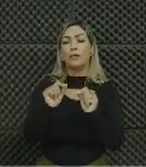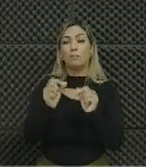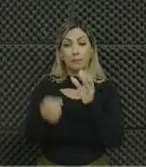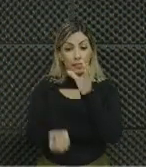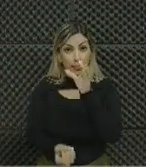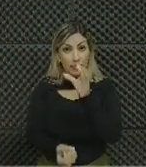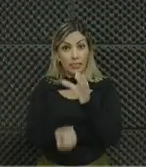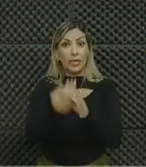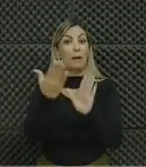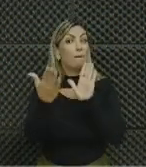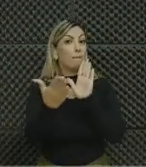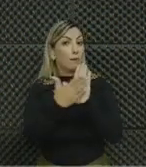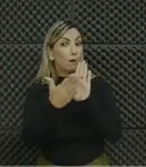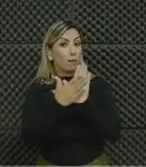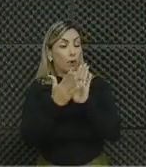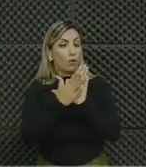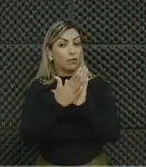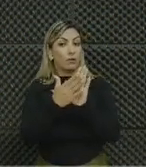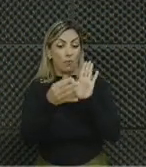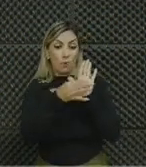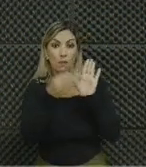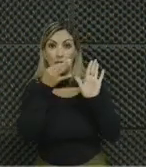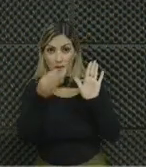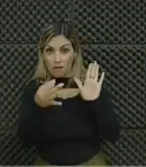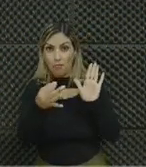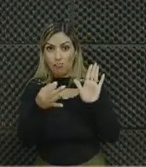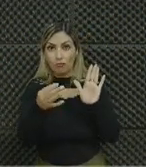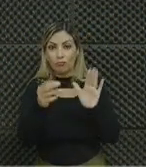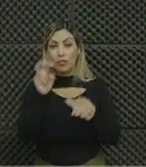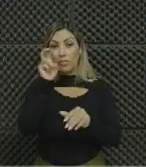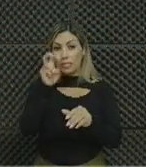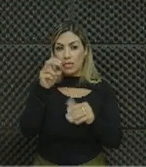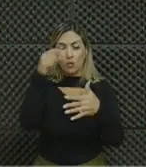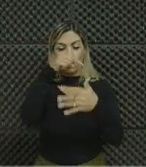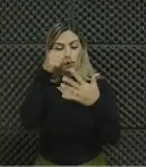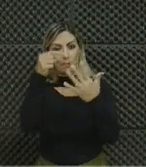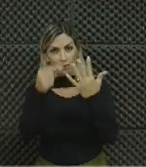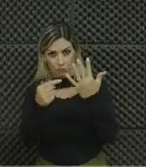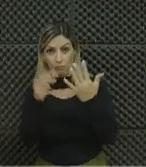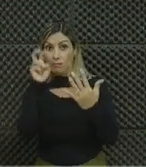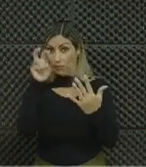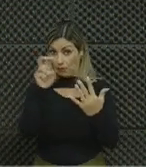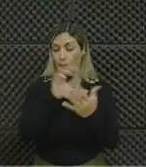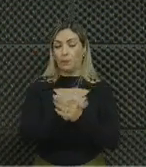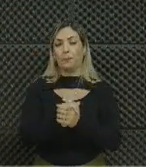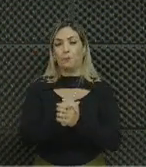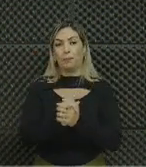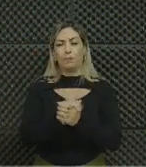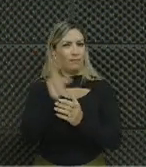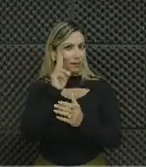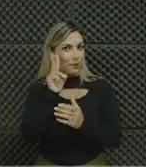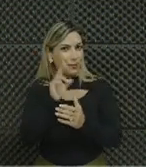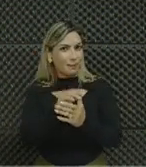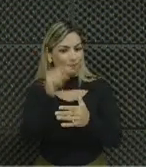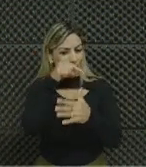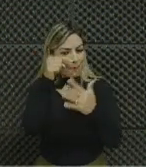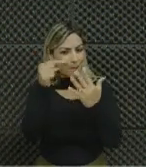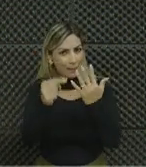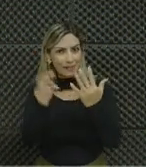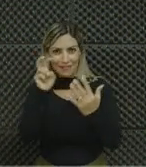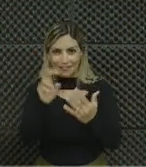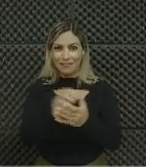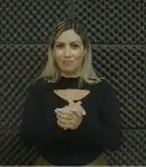criar nossa proposta de intervenção com 5 elementos. Lembrou aí de todas